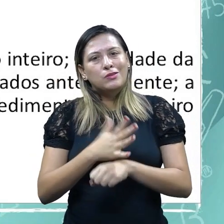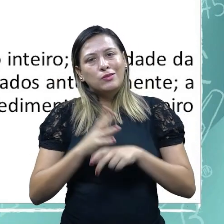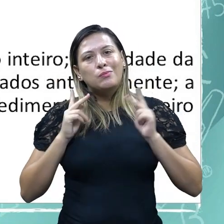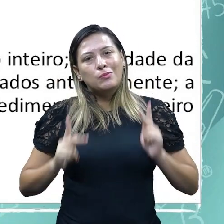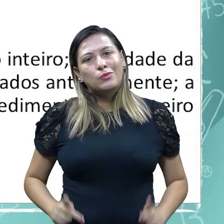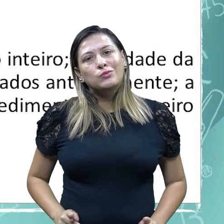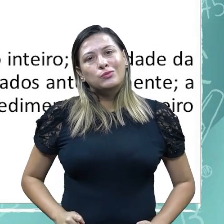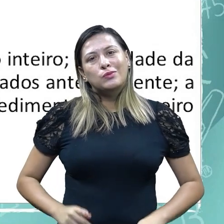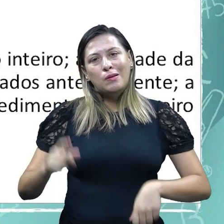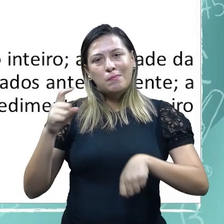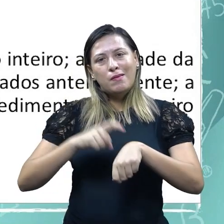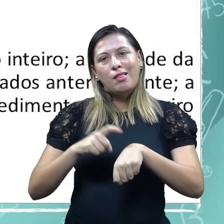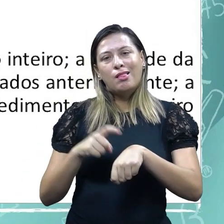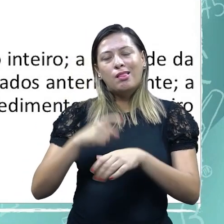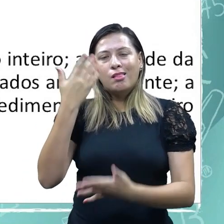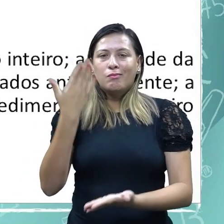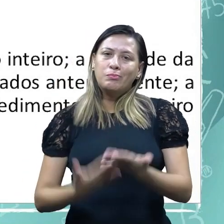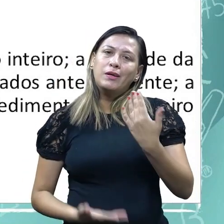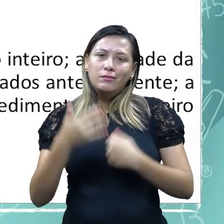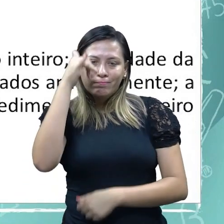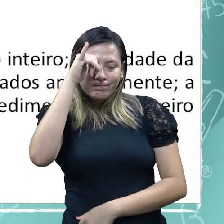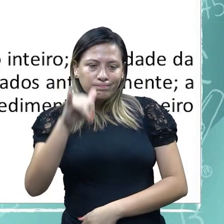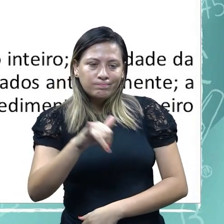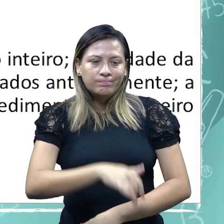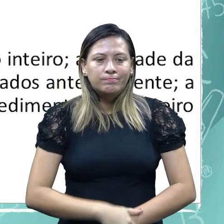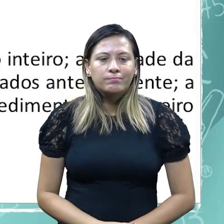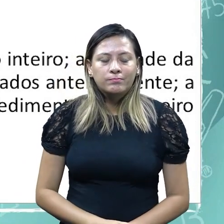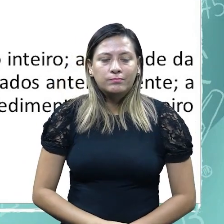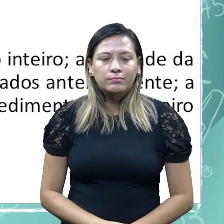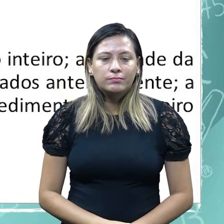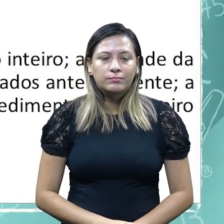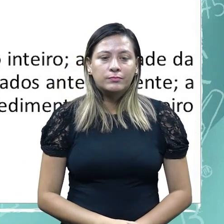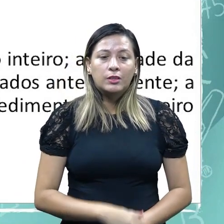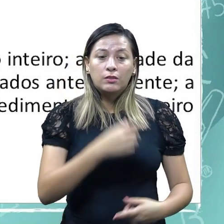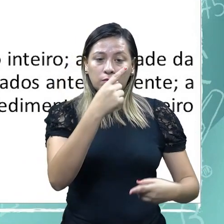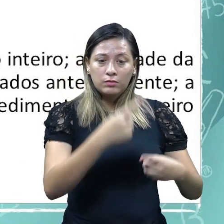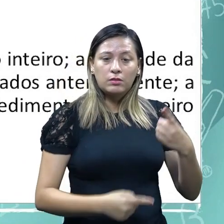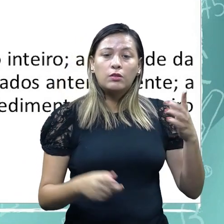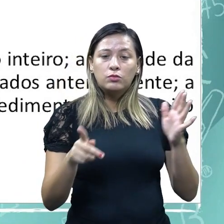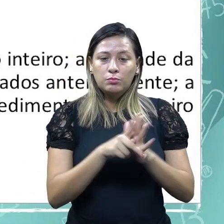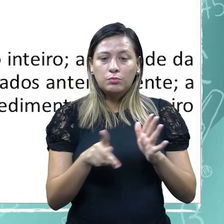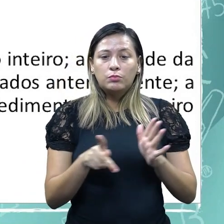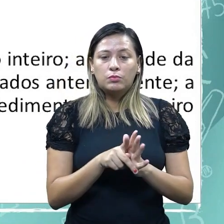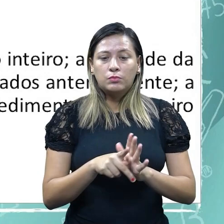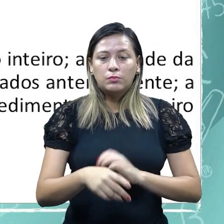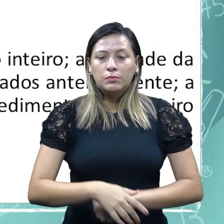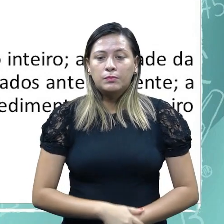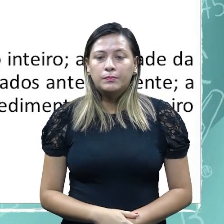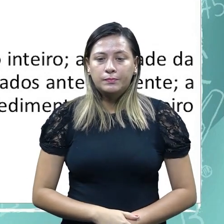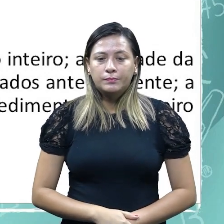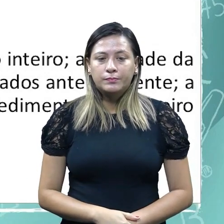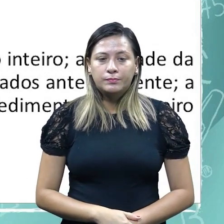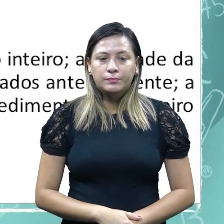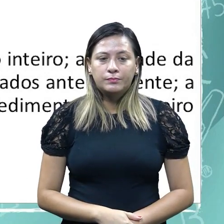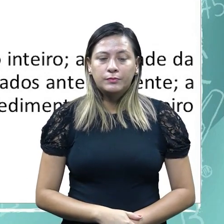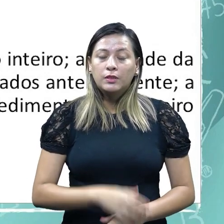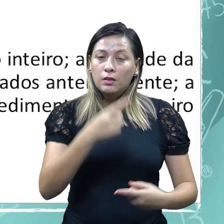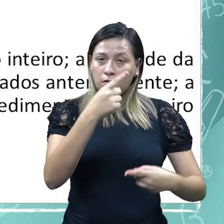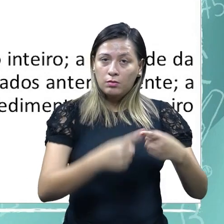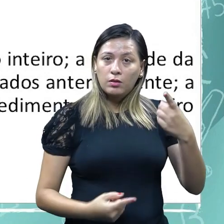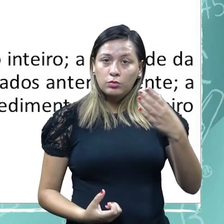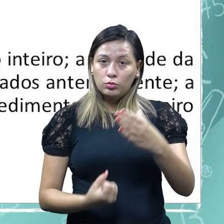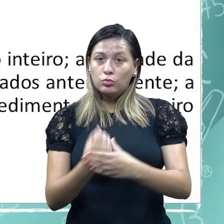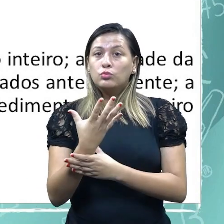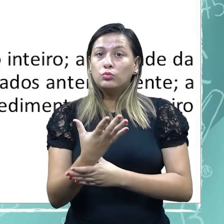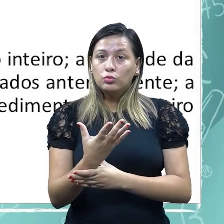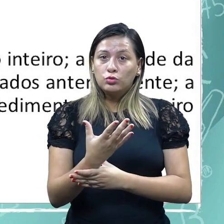inteiro, tá? Então, a nulidade da demanda, primeiro ato do processo, vamos lá. Se a nulidade surgir